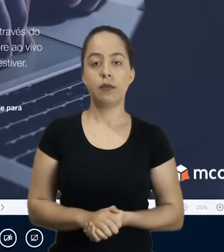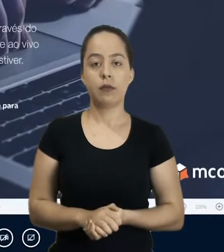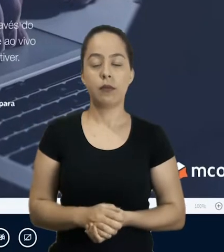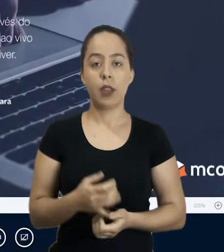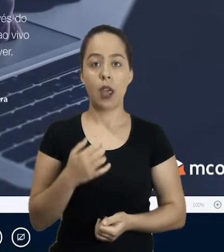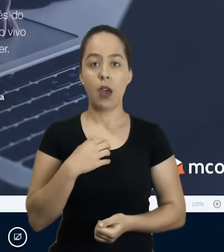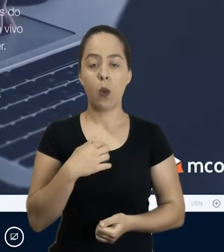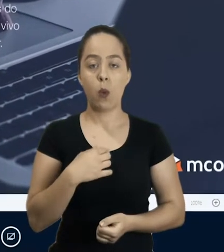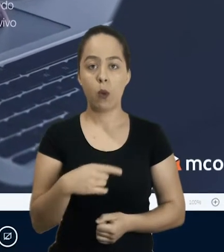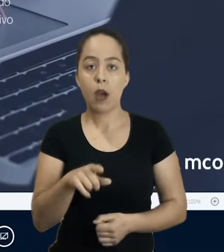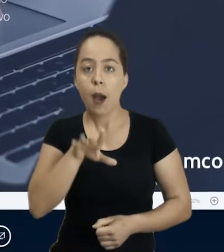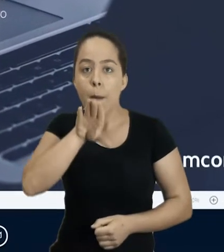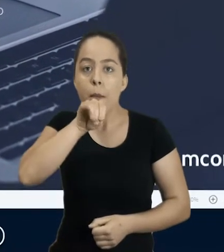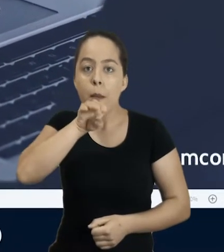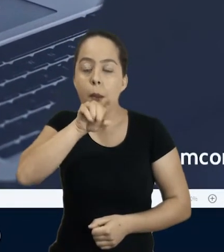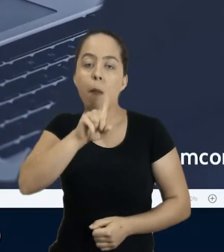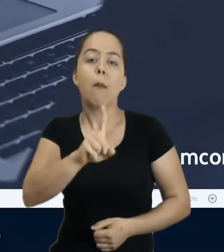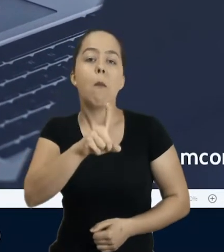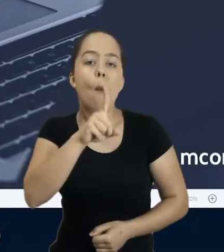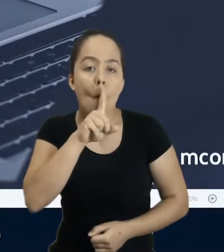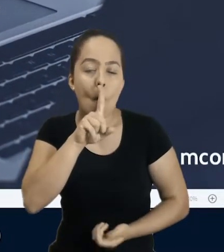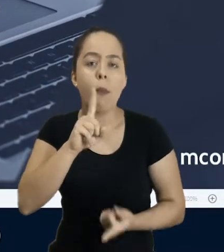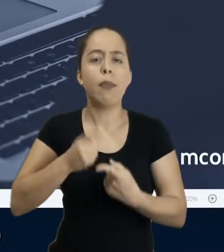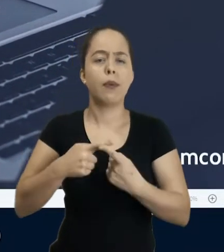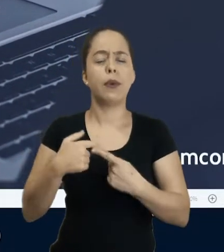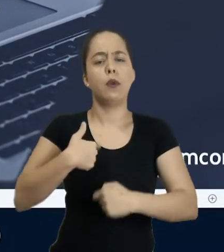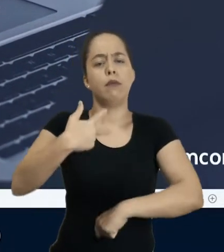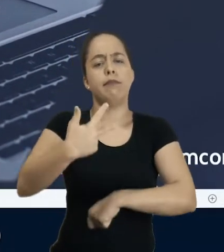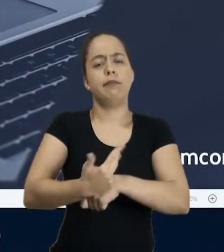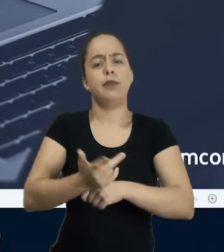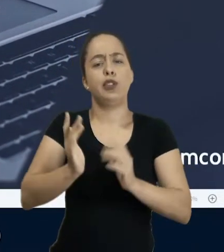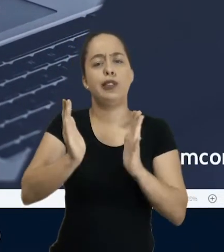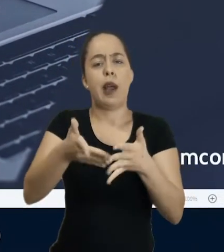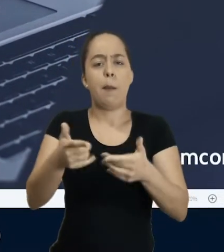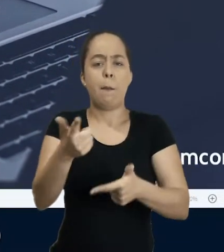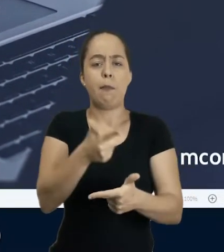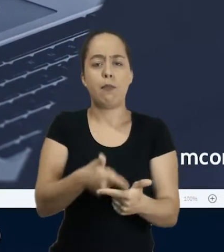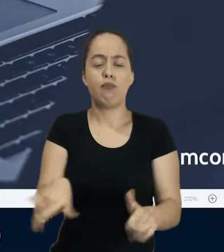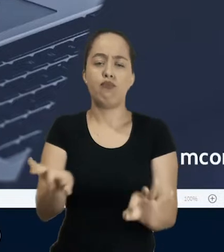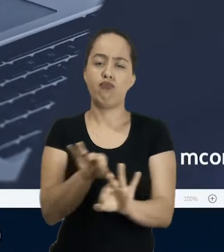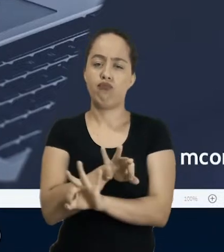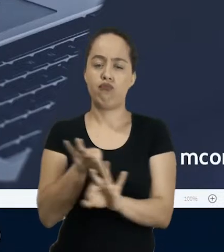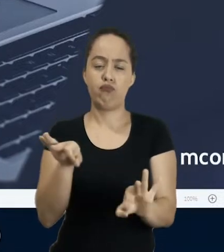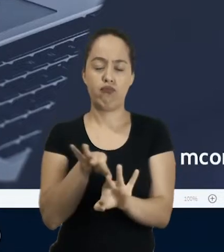Vou desativar o microfone aqui porque já estou gravando, então não tem problema.